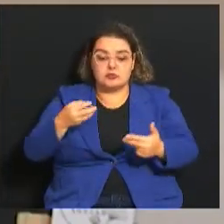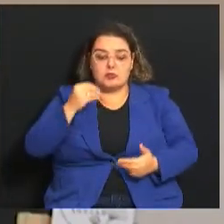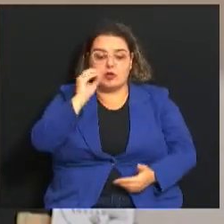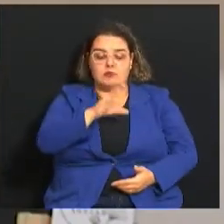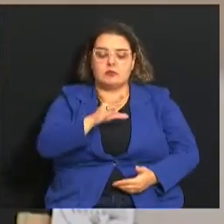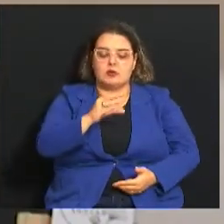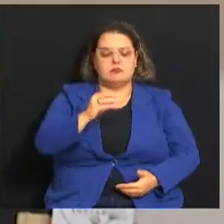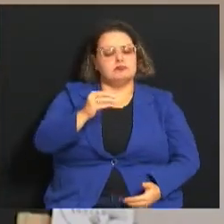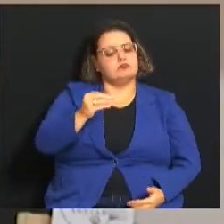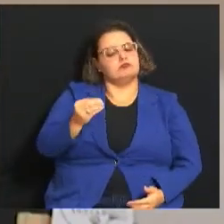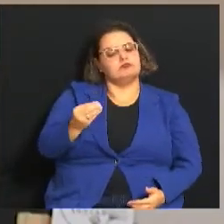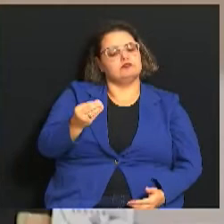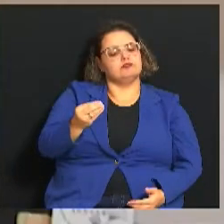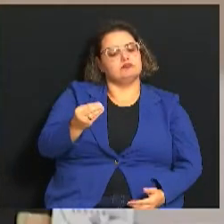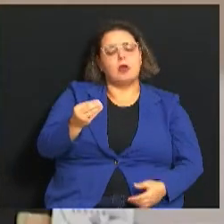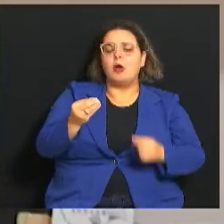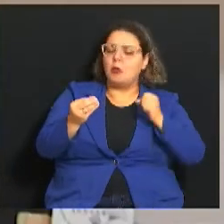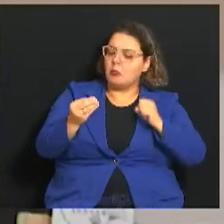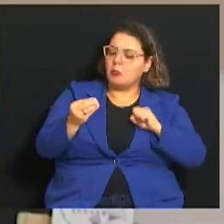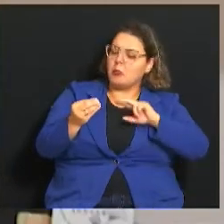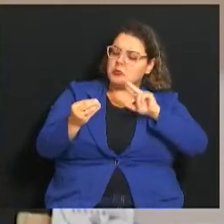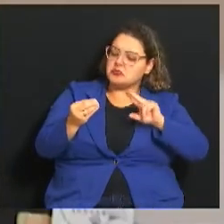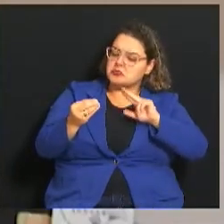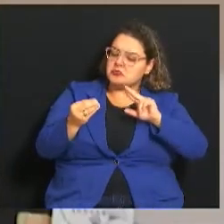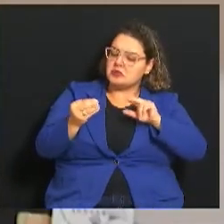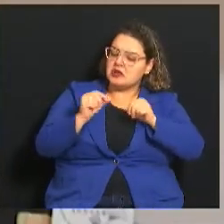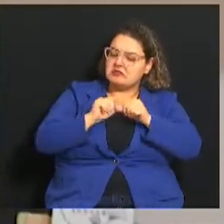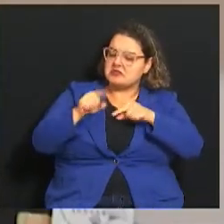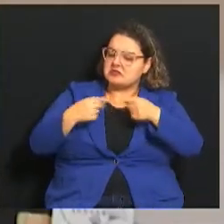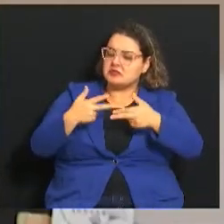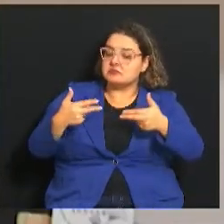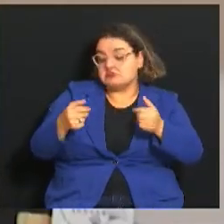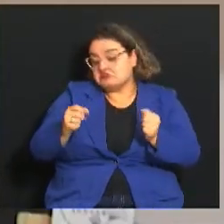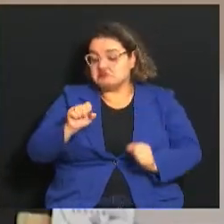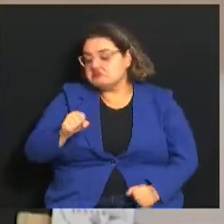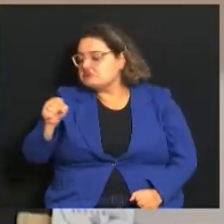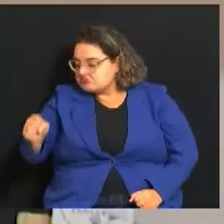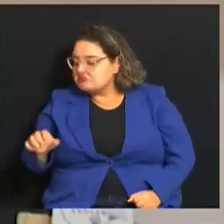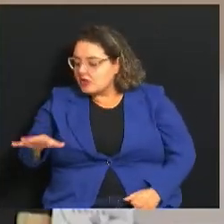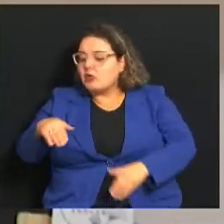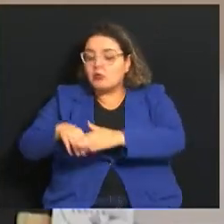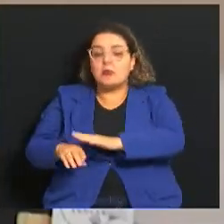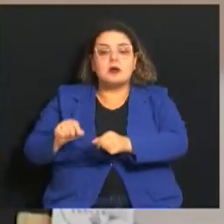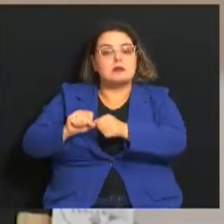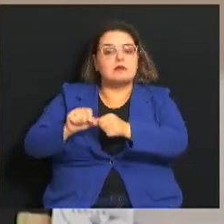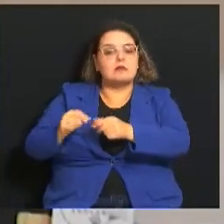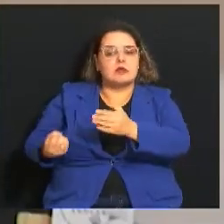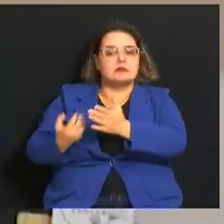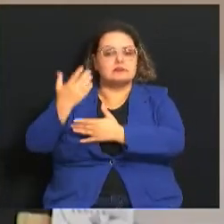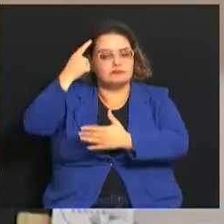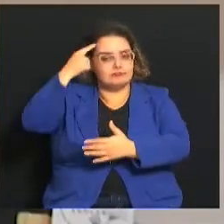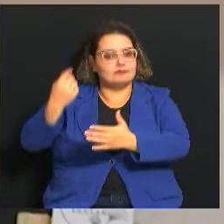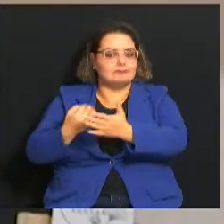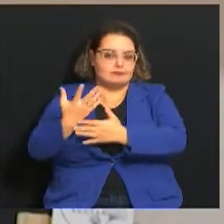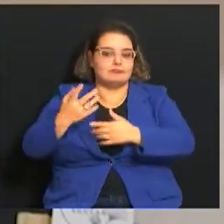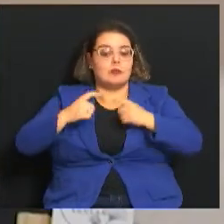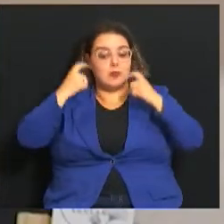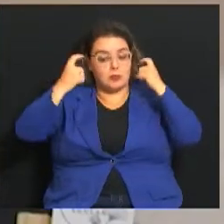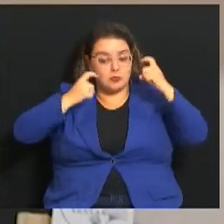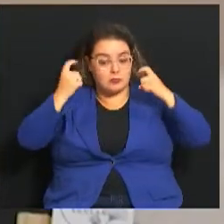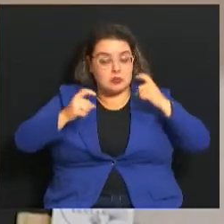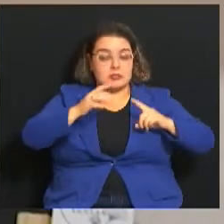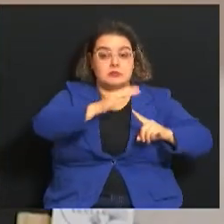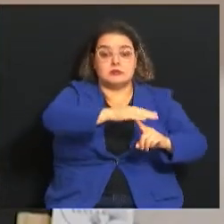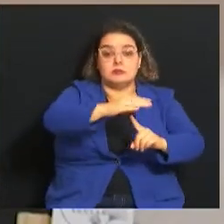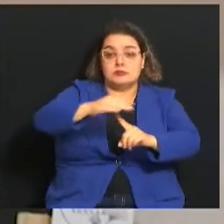tenho realmente um mercado muito legal, um mercado favorável, né, para essas pessoas que têm essa preocupação ambiental, que